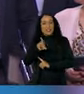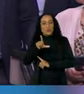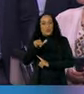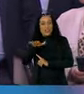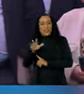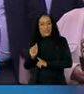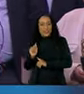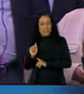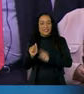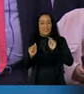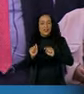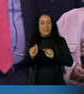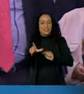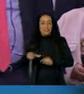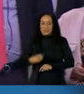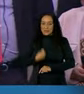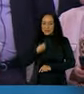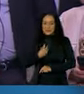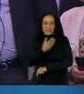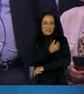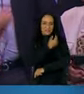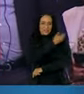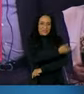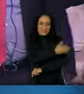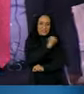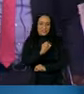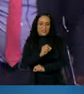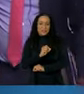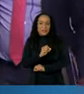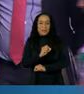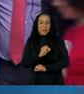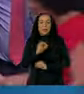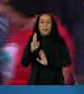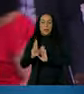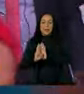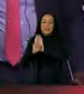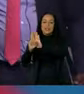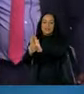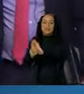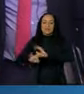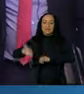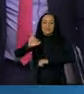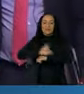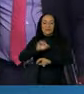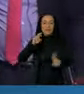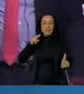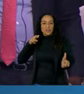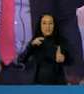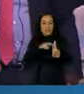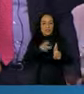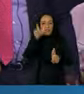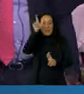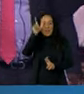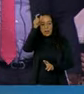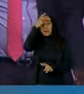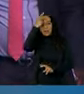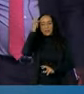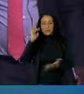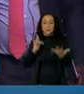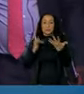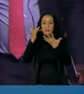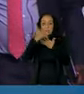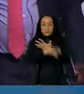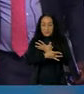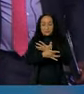Souza Freitas, que está aqui ao meu lado, representante do Centro de Referência à Pessoa com